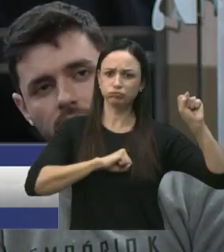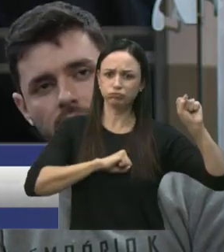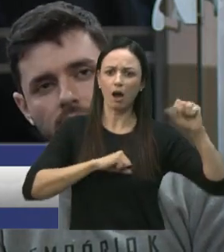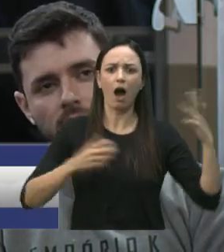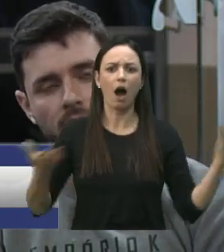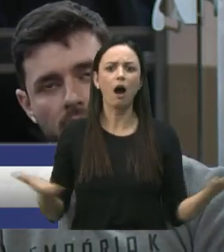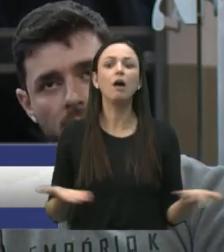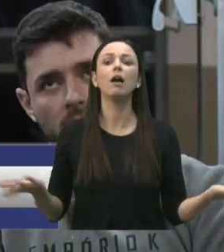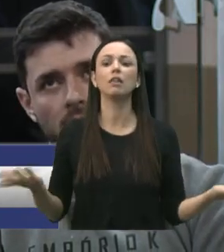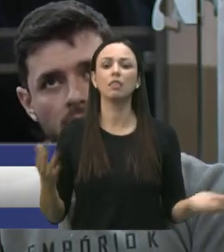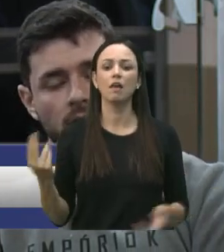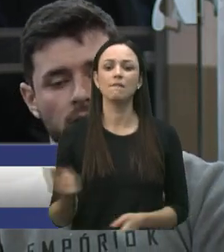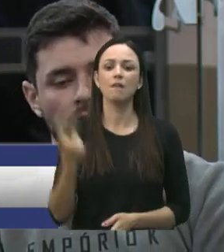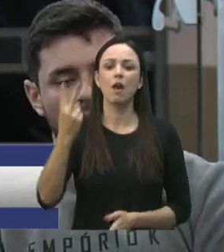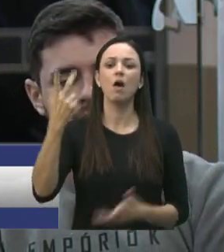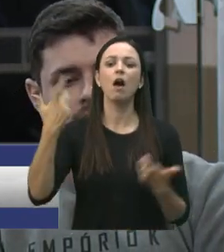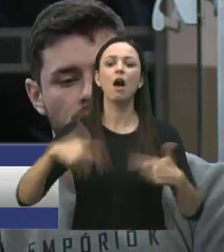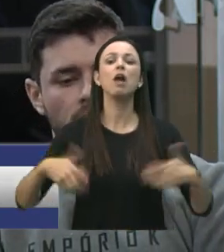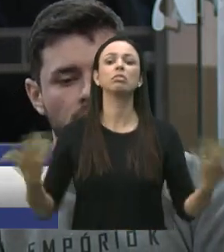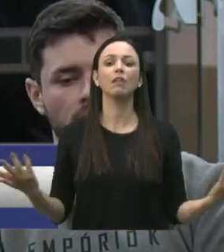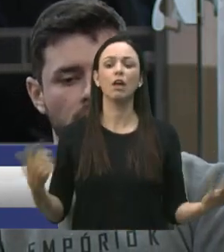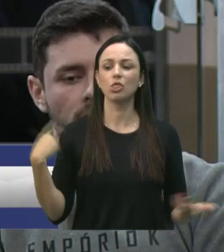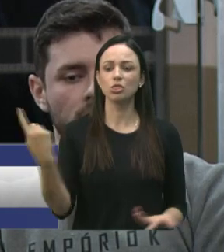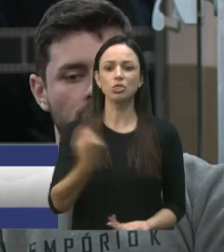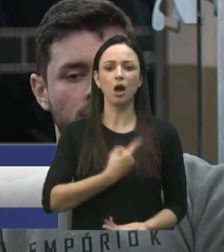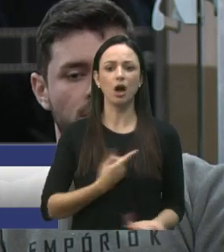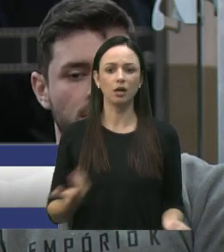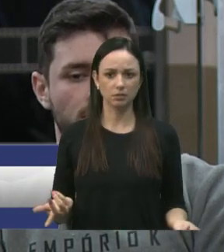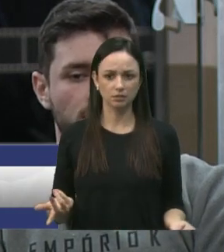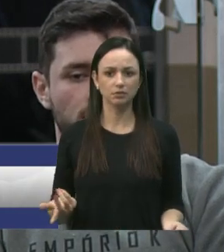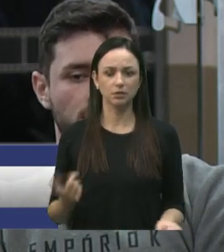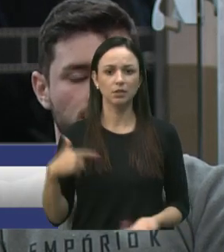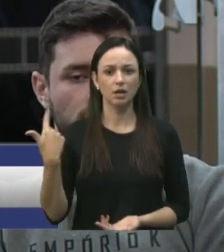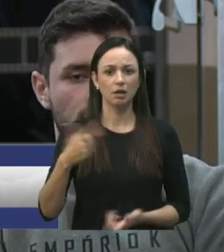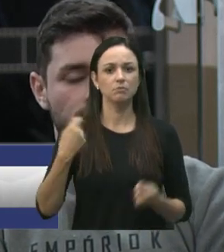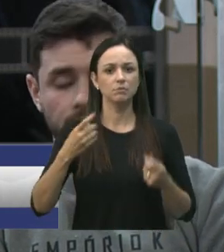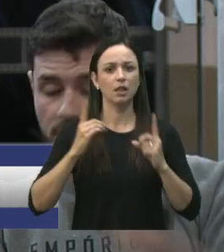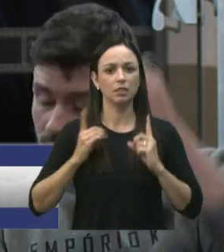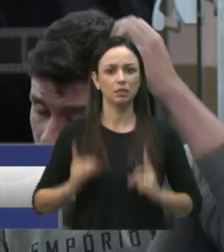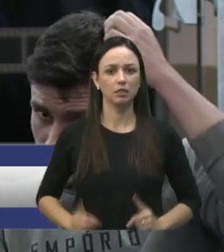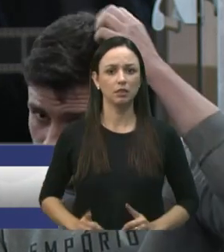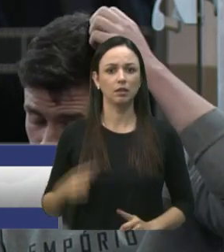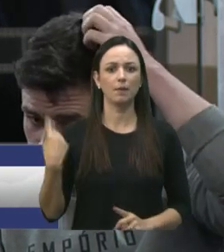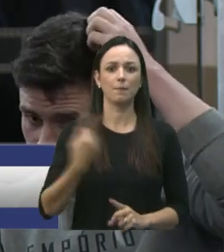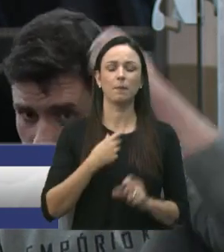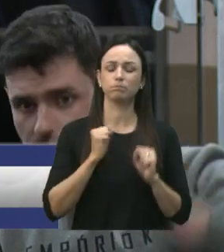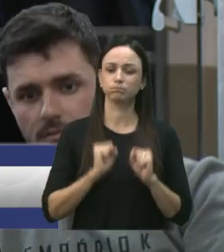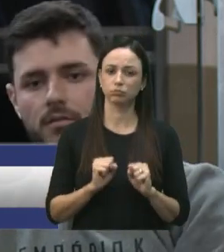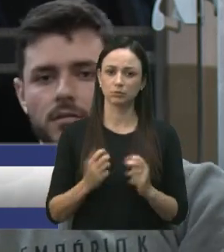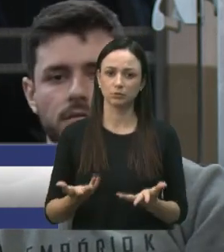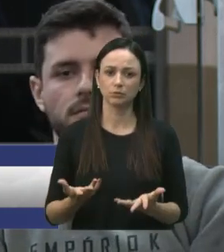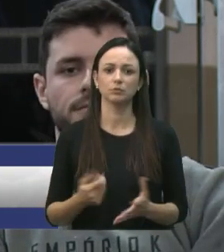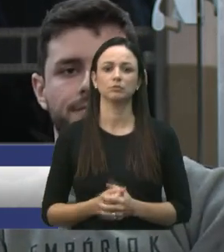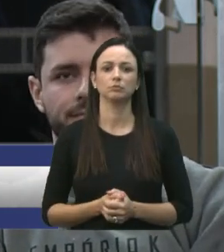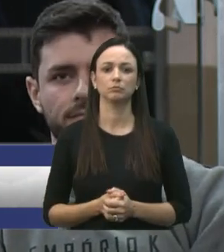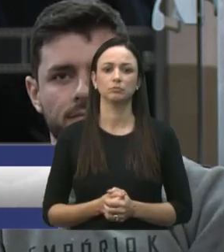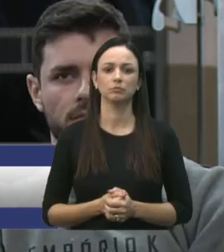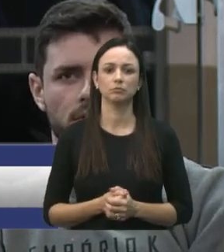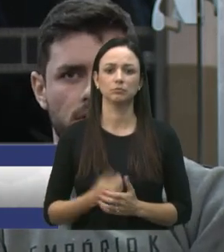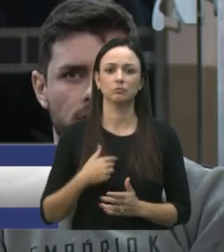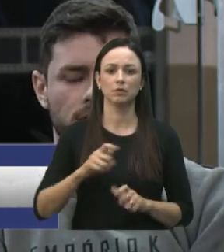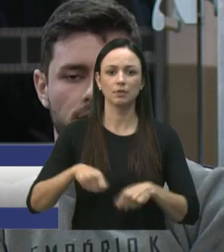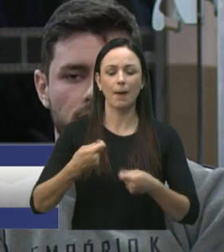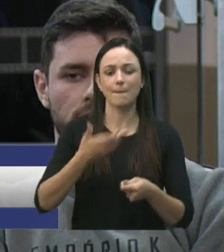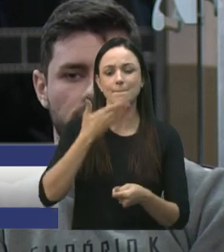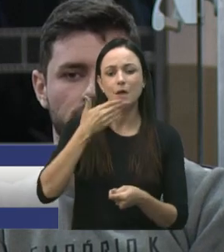cadê a valorização desses heróis agora? E, assim, a gente só quer um pouco de dignidade para a gente poder dar um pouco de melhor para os